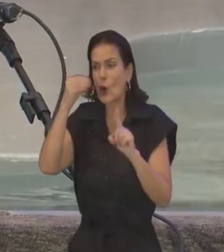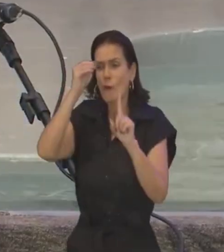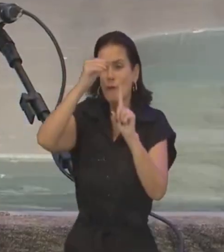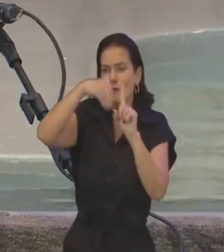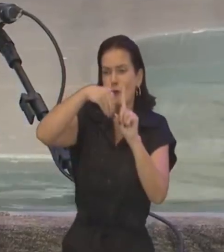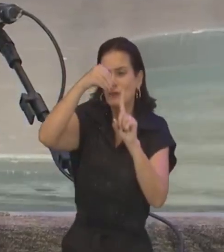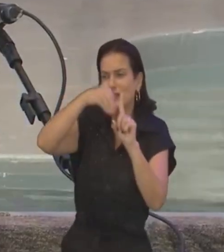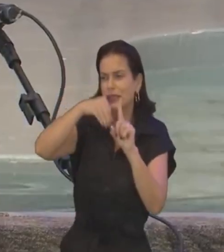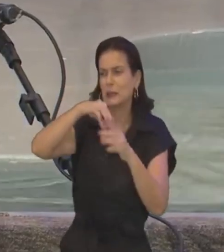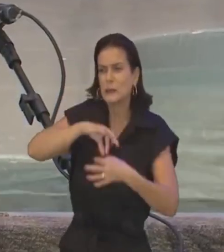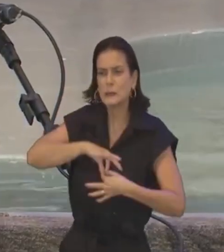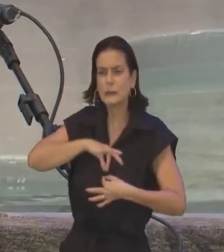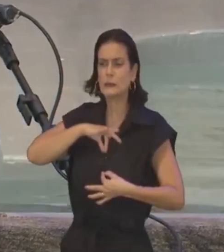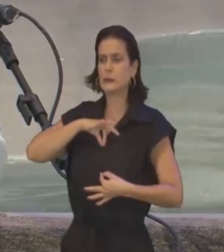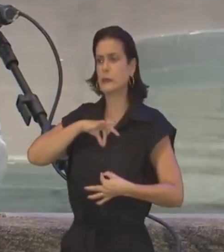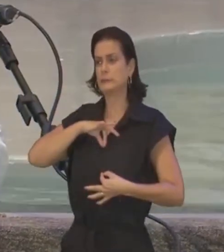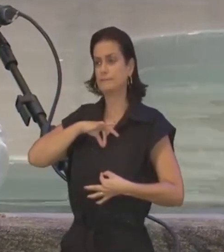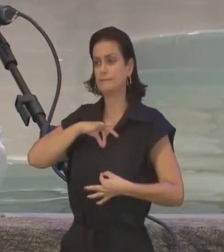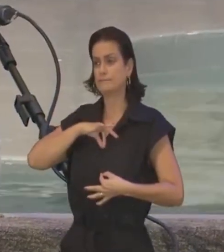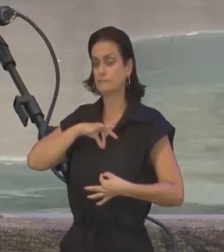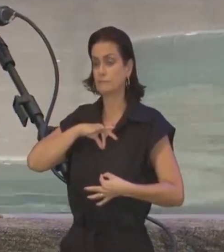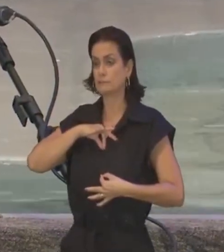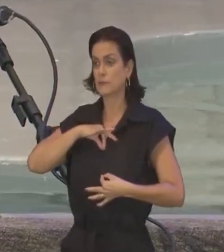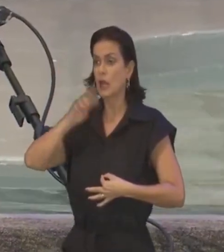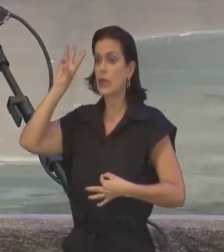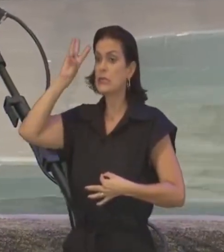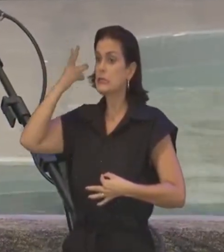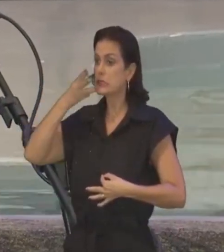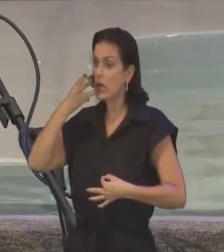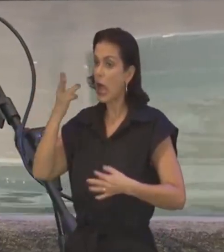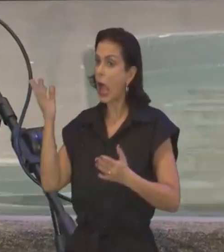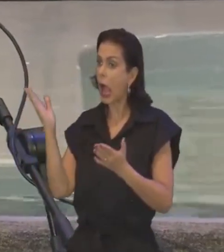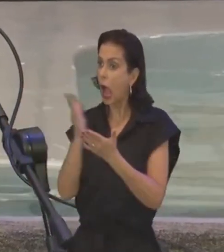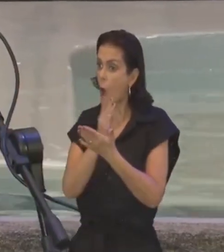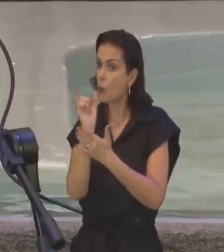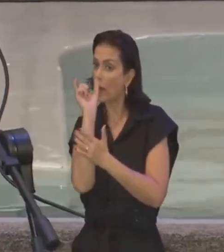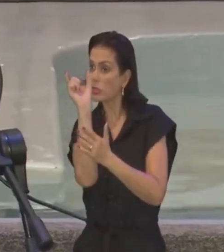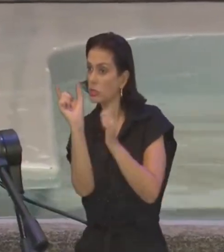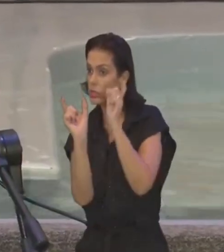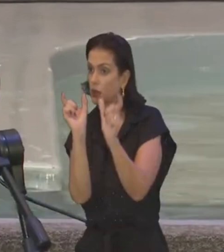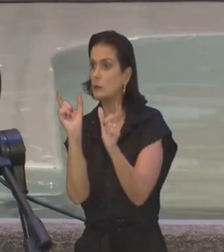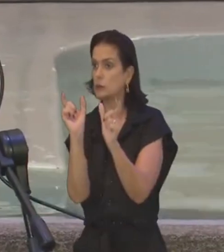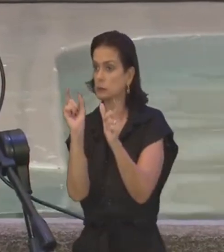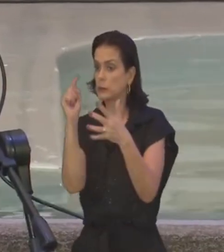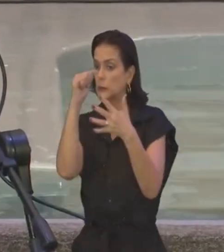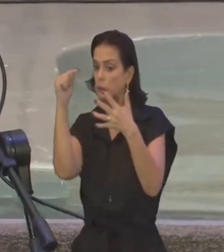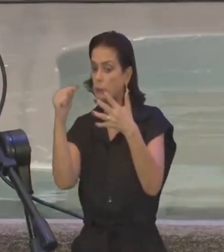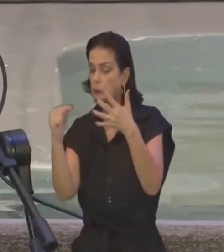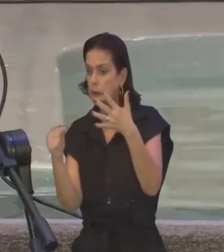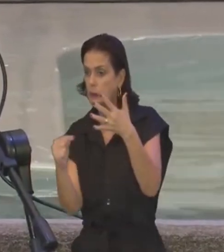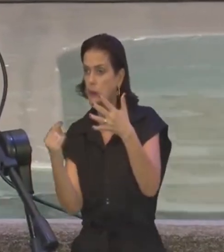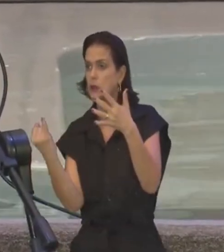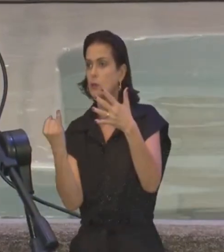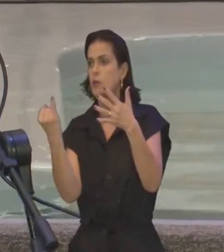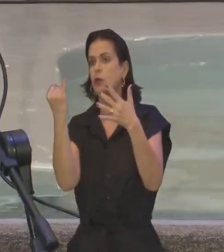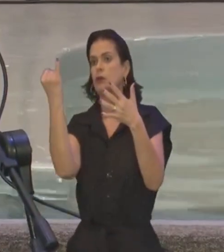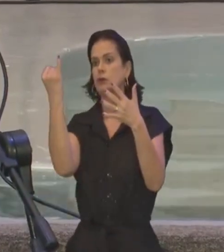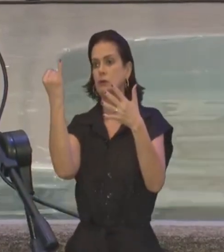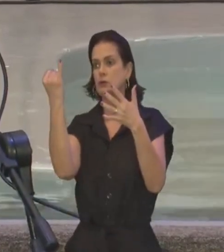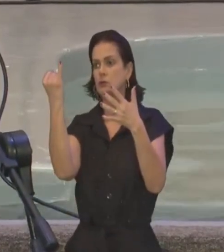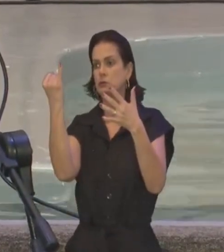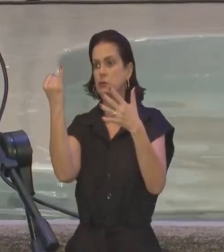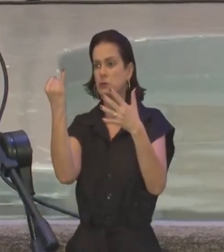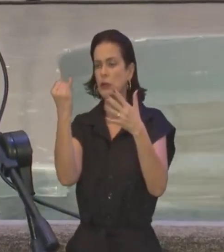vulnerabilidade espiritual. O profeta se utiliza de alguns termos e de alguns elementos dos alimentos do